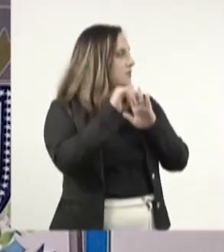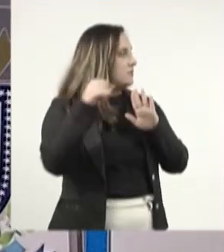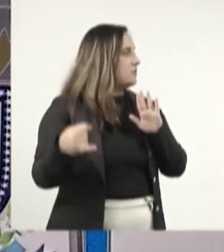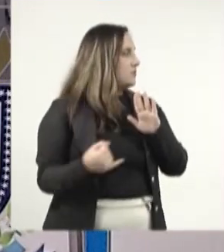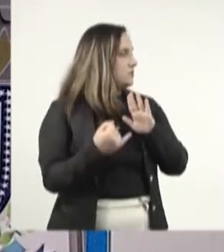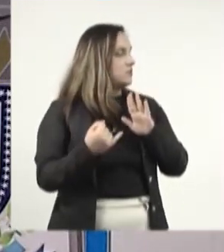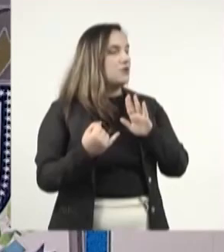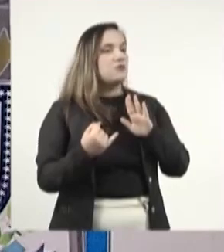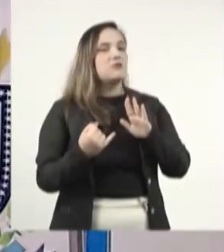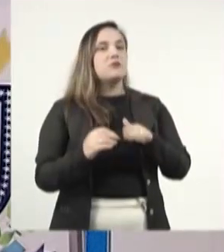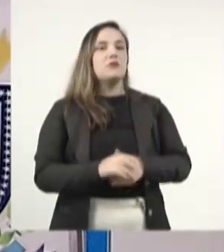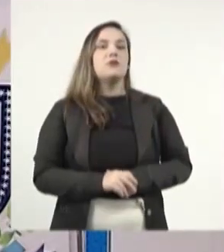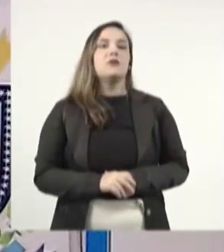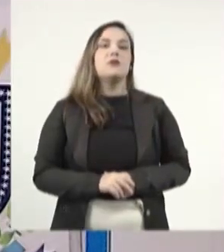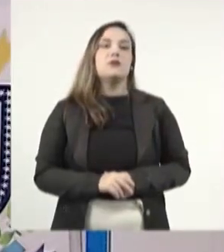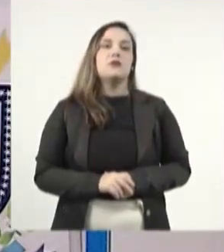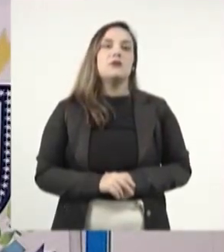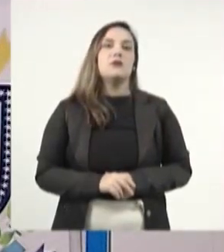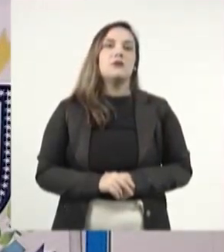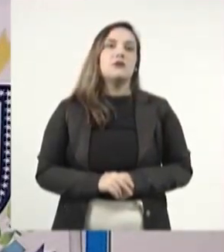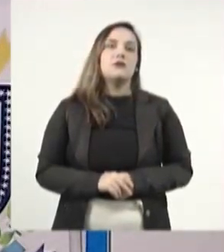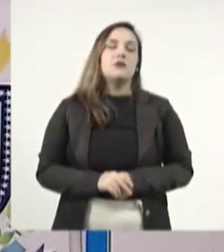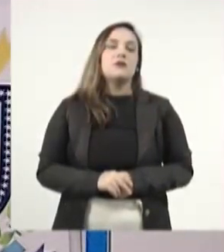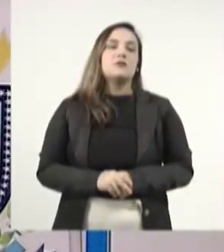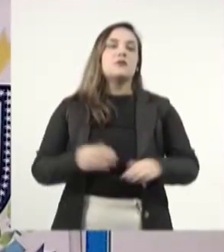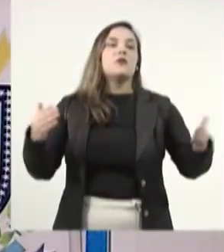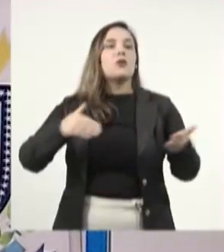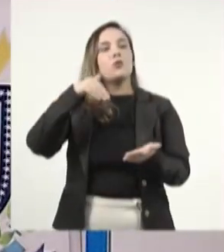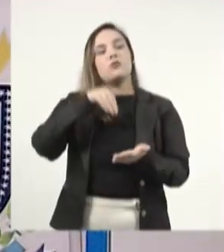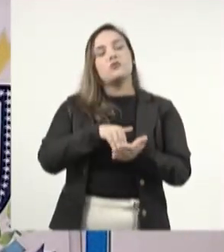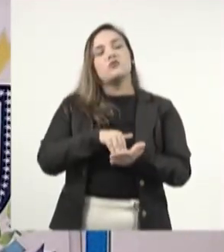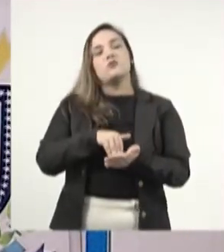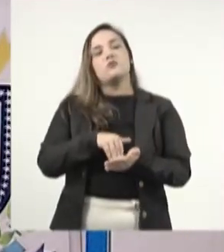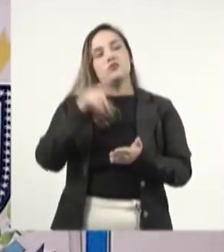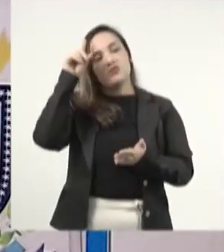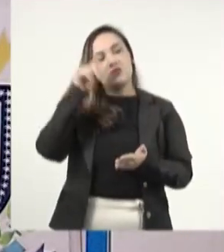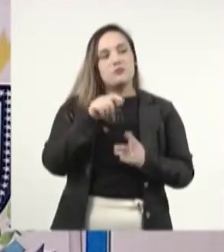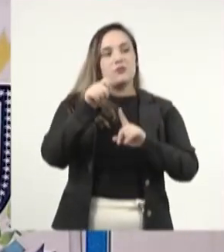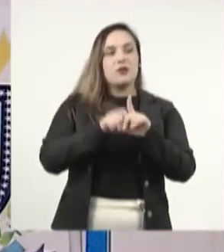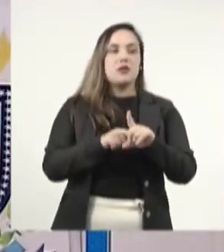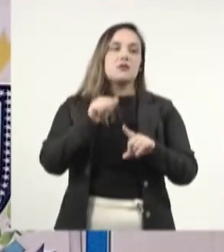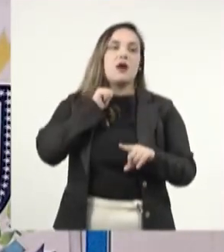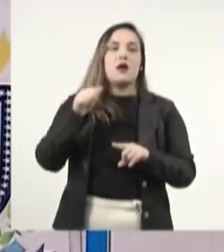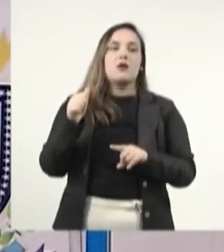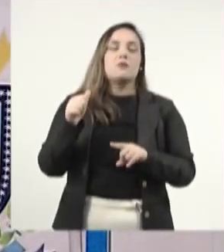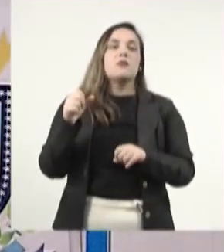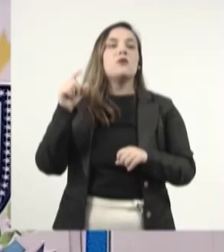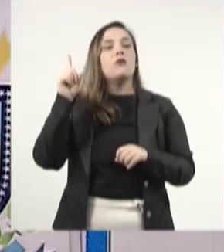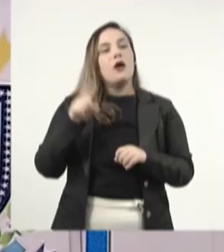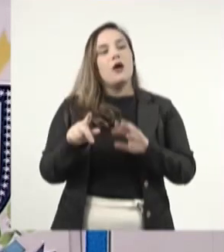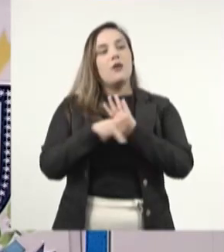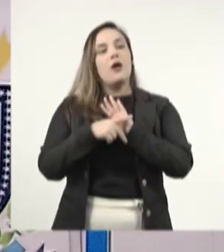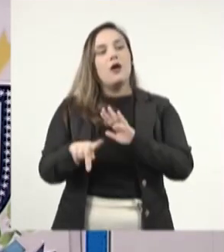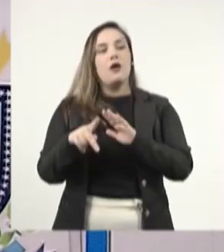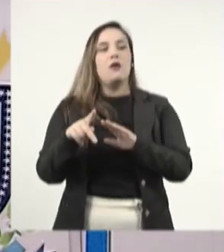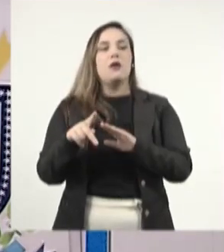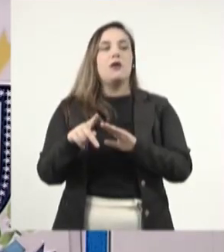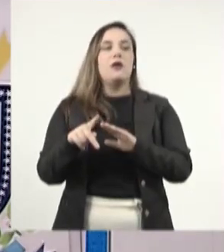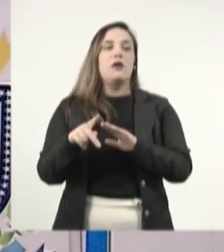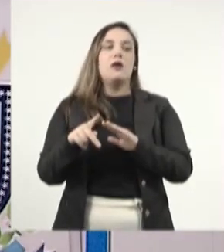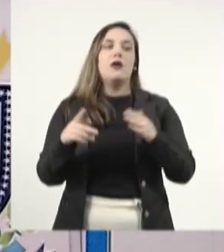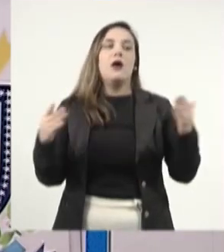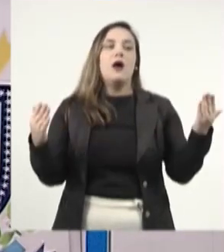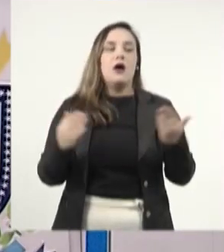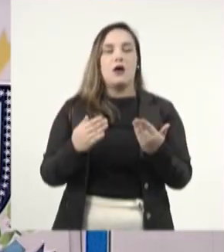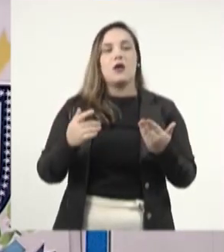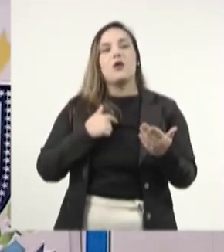hoje, esta terça-feira, 30 de abril, último dia do mês de abril, amanhã já 1º de maio, Dia do Trabalhador. Já antecipadamente desejo a